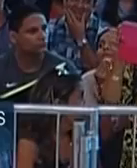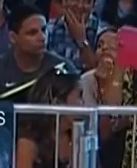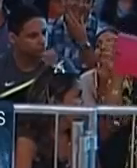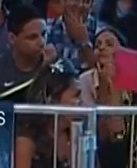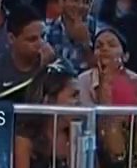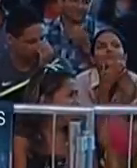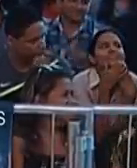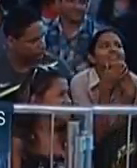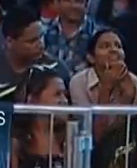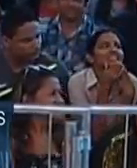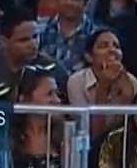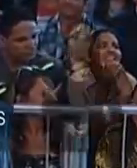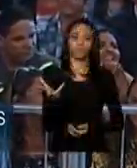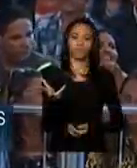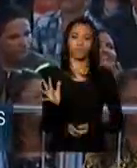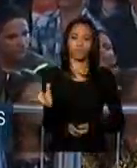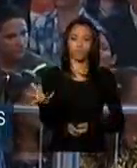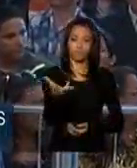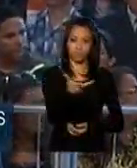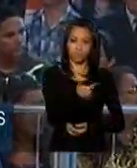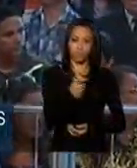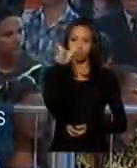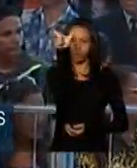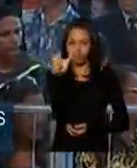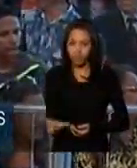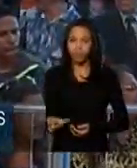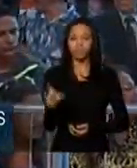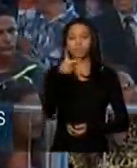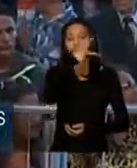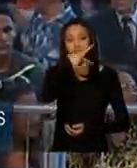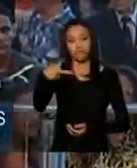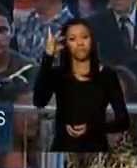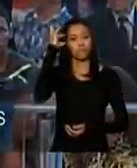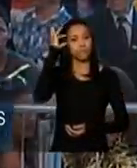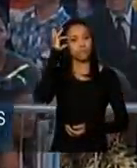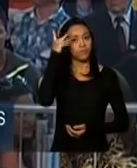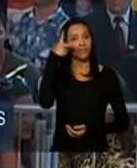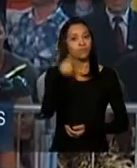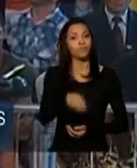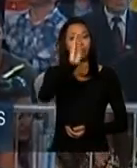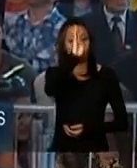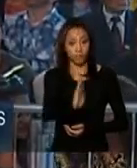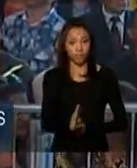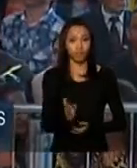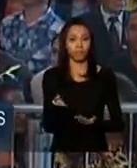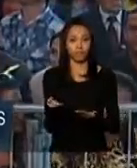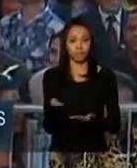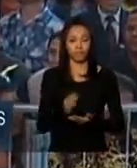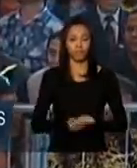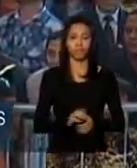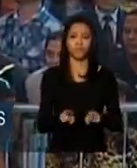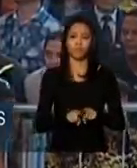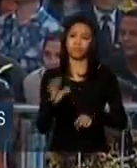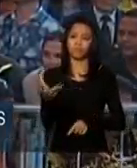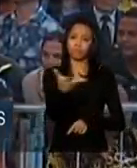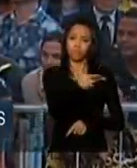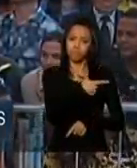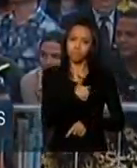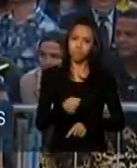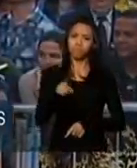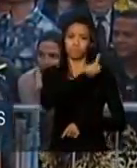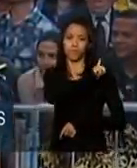Excelentíssima senhora presidenta da República Brasileira, Dilma Rousseff, excelentíssimo senhor